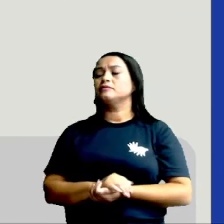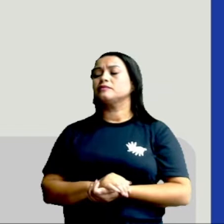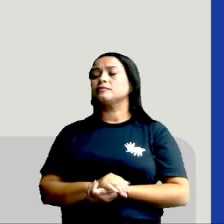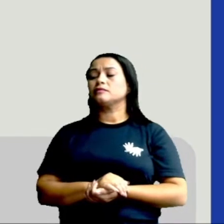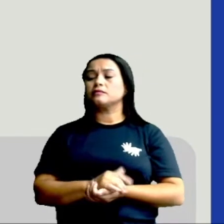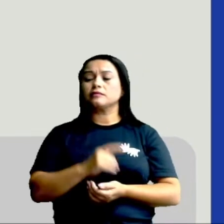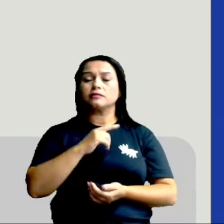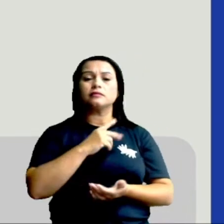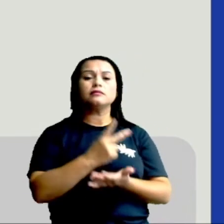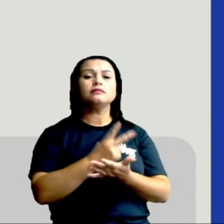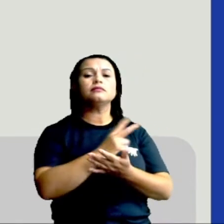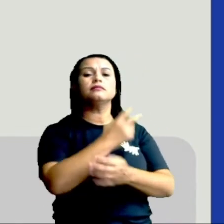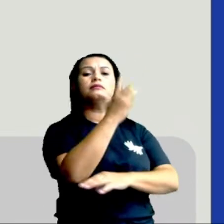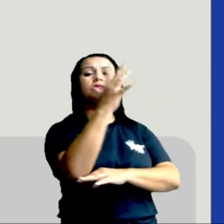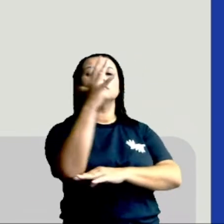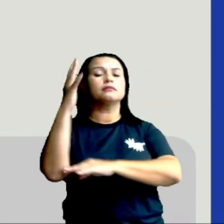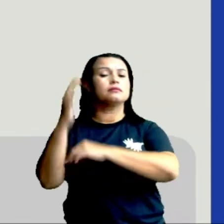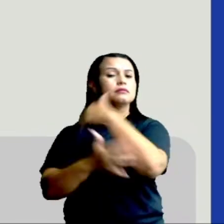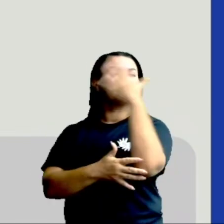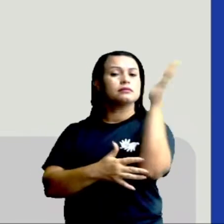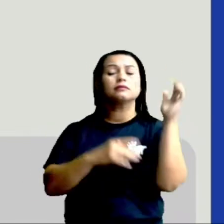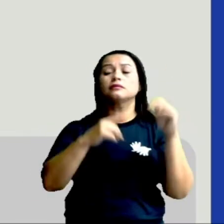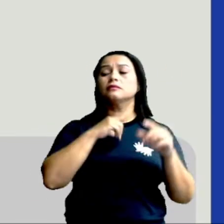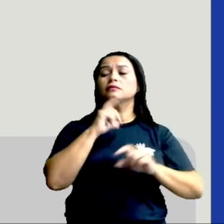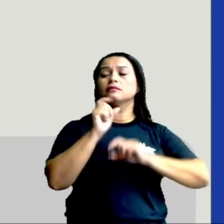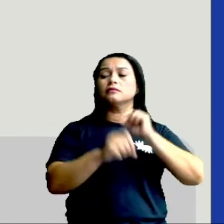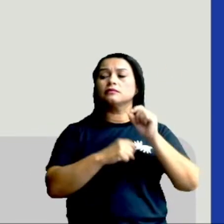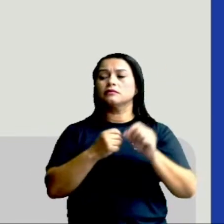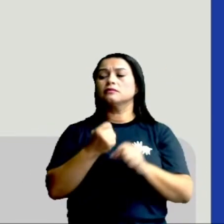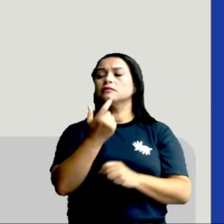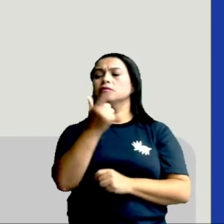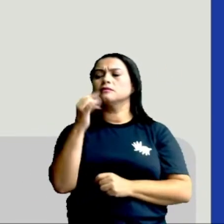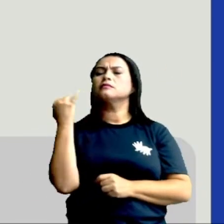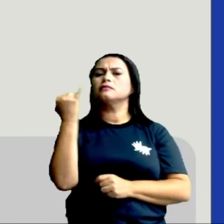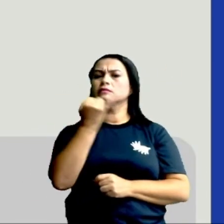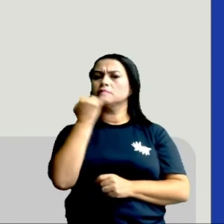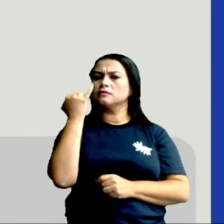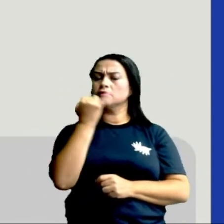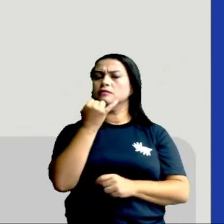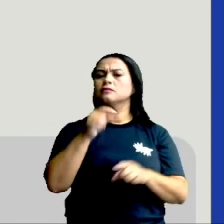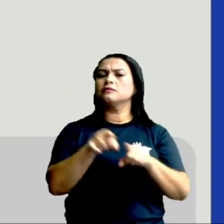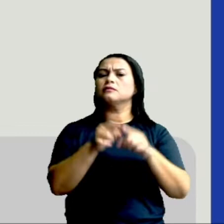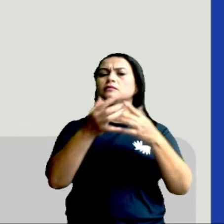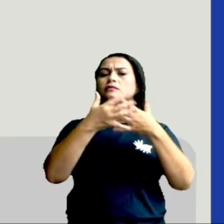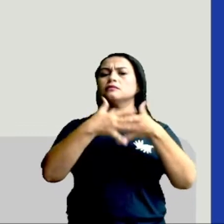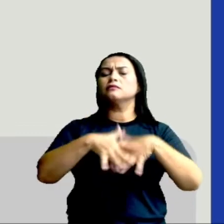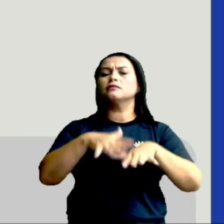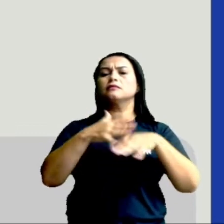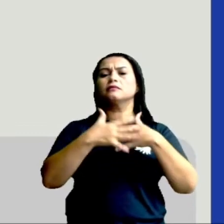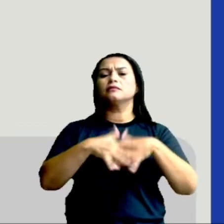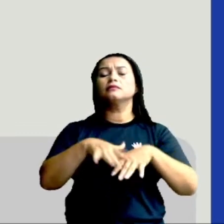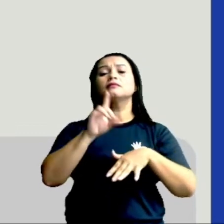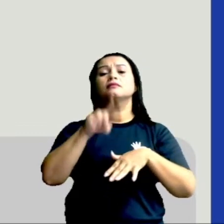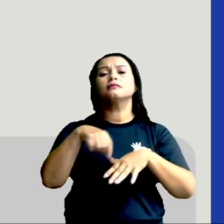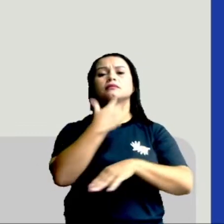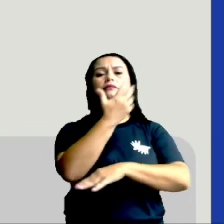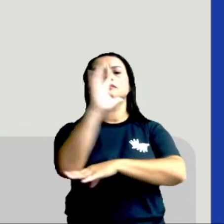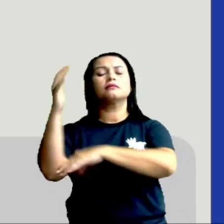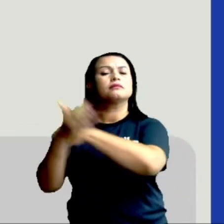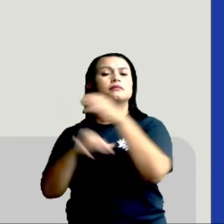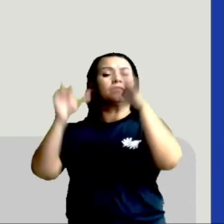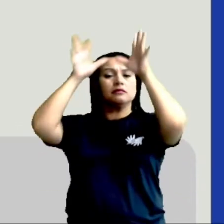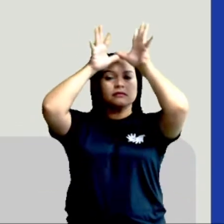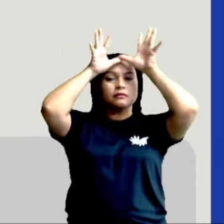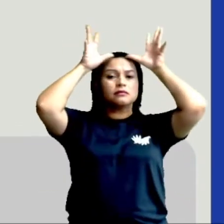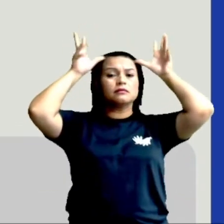Ainda continuando na vegetação, tá? A gente tem outro importante domínio natural do centro-oeste, é a floresta